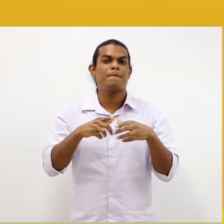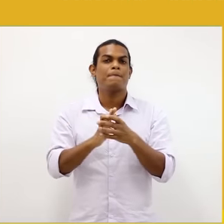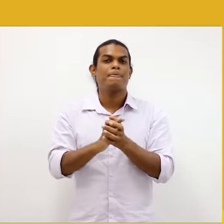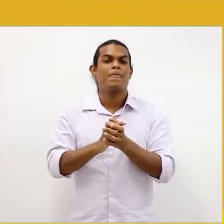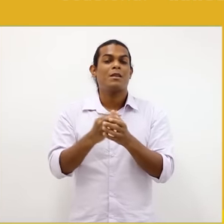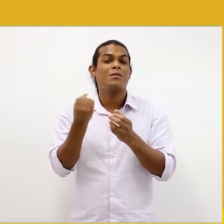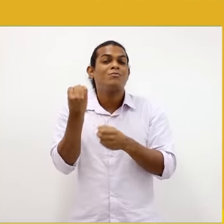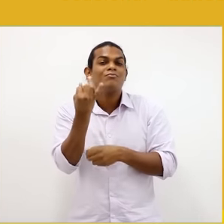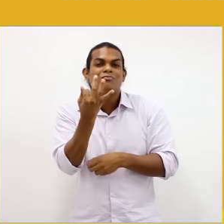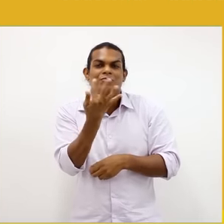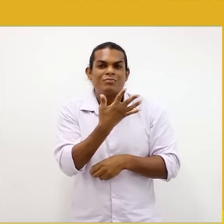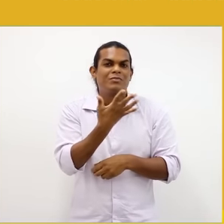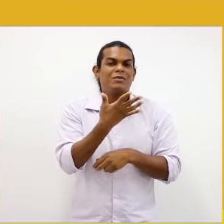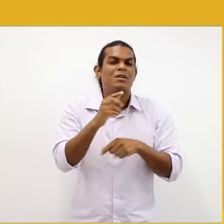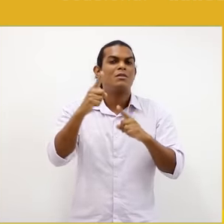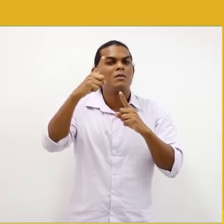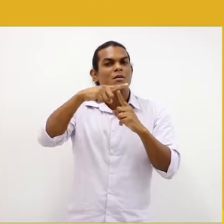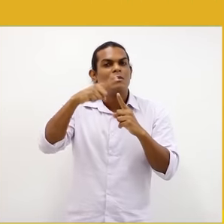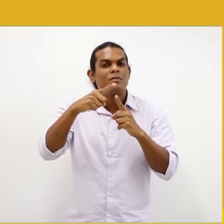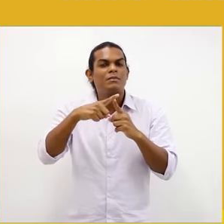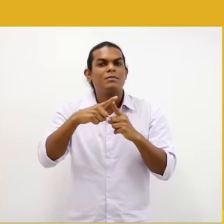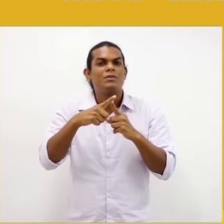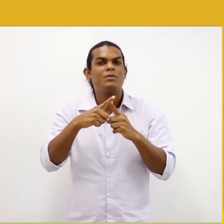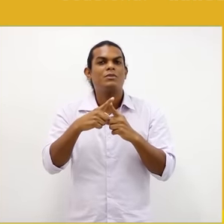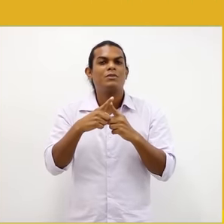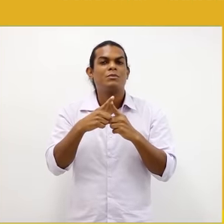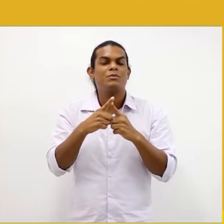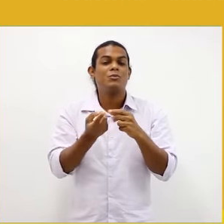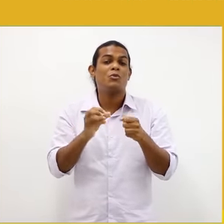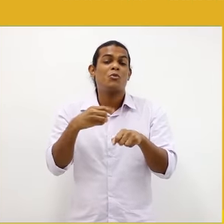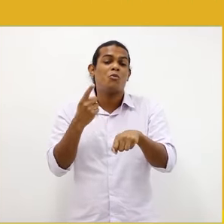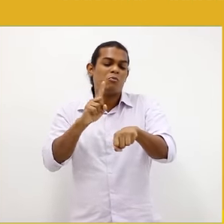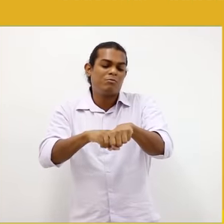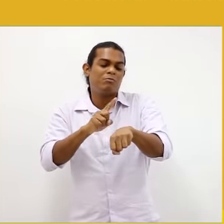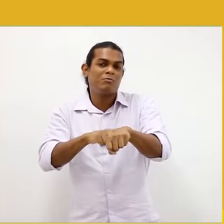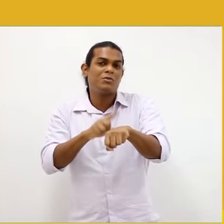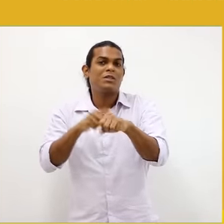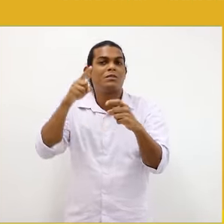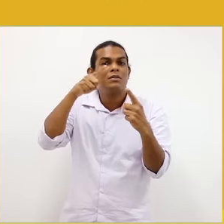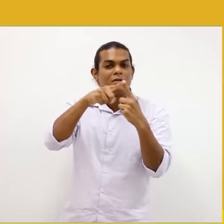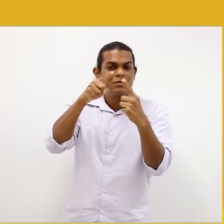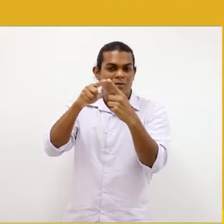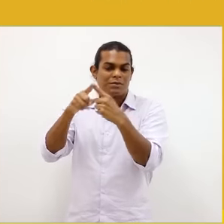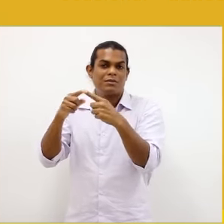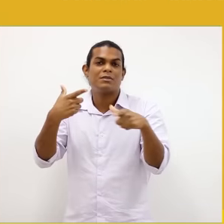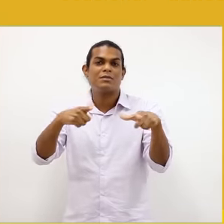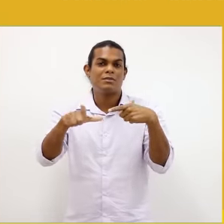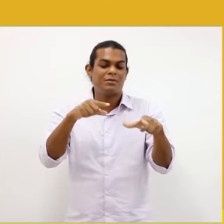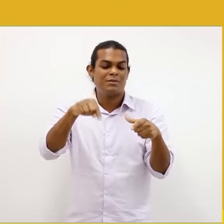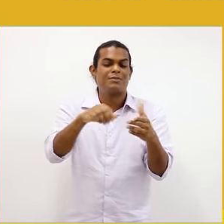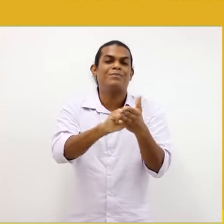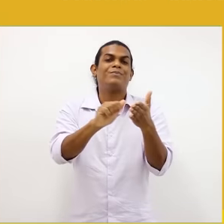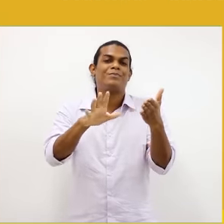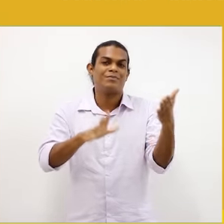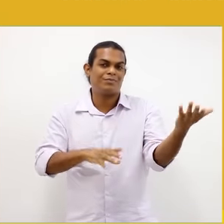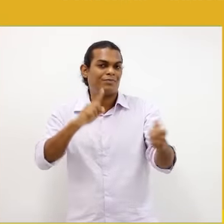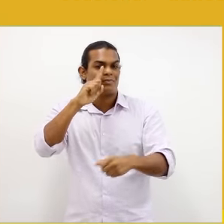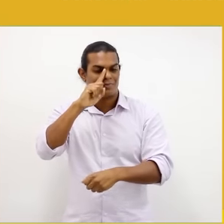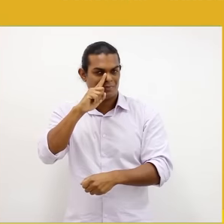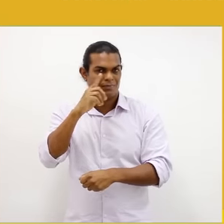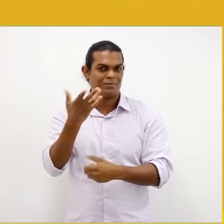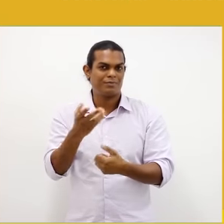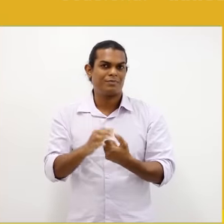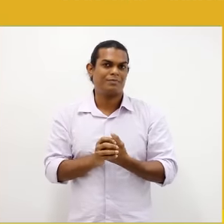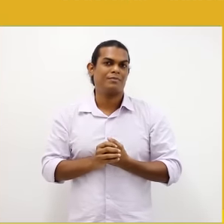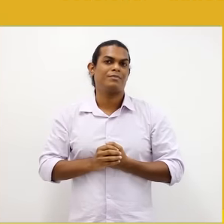seja pela natureza do agente, seja pela intensidade e pelo tempo de exposição que o trabalhador está submetido